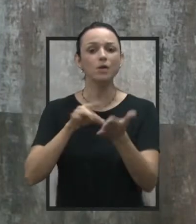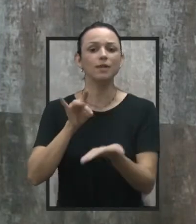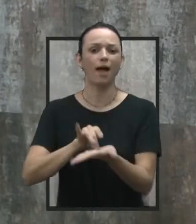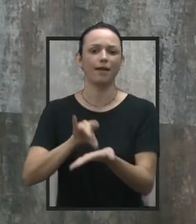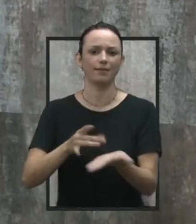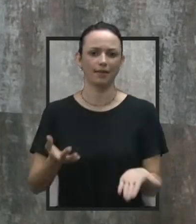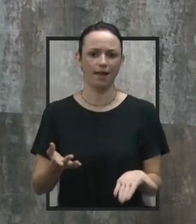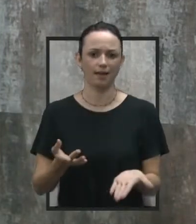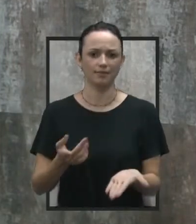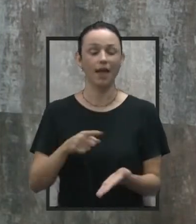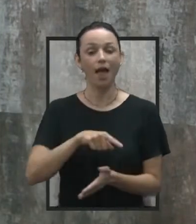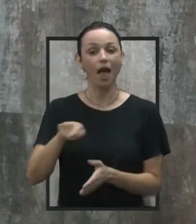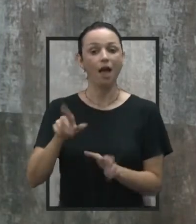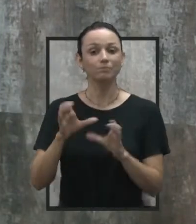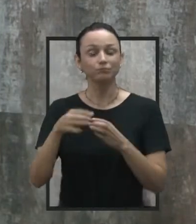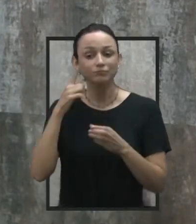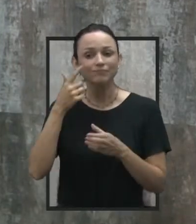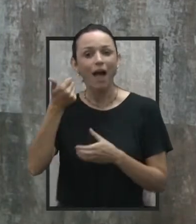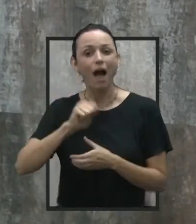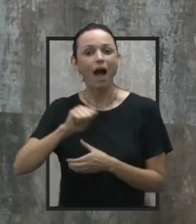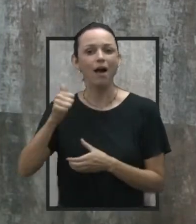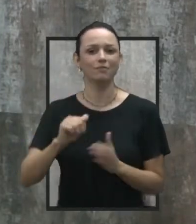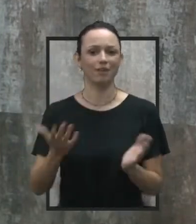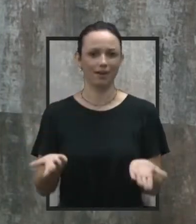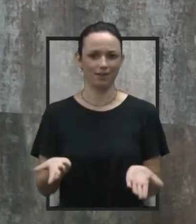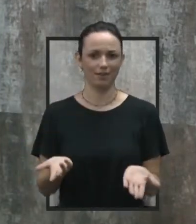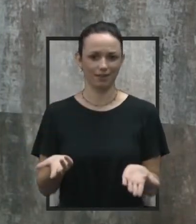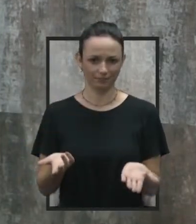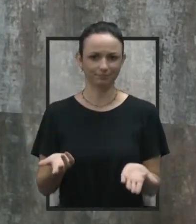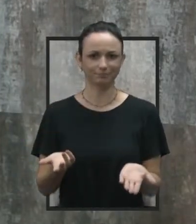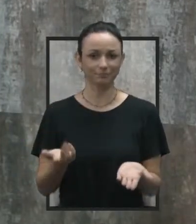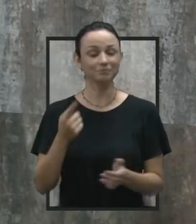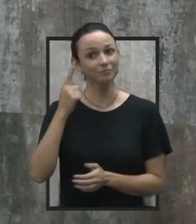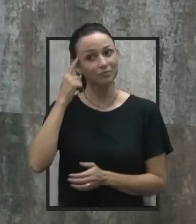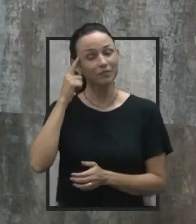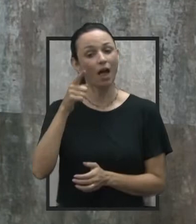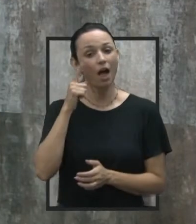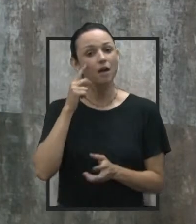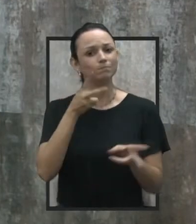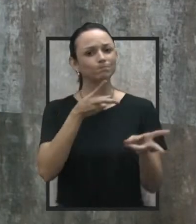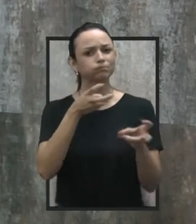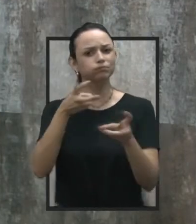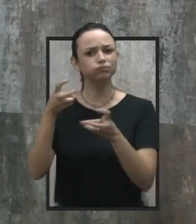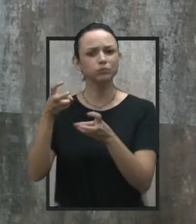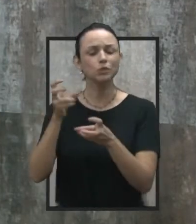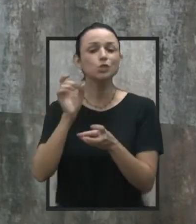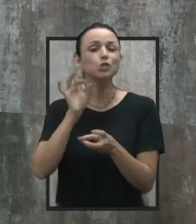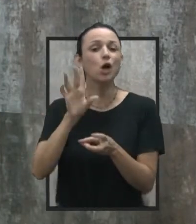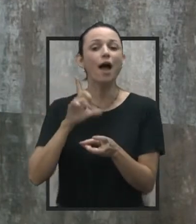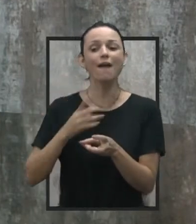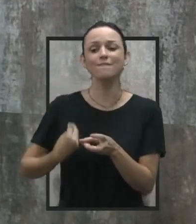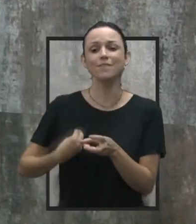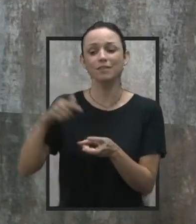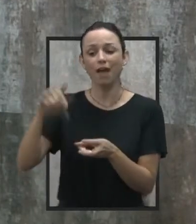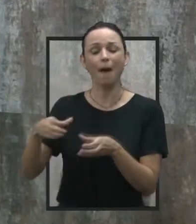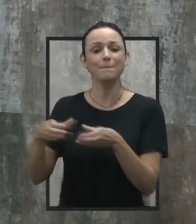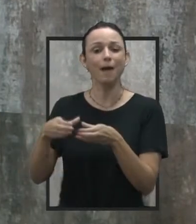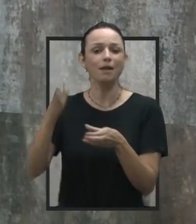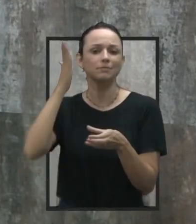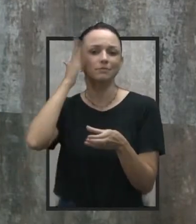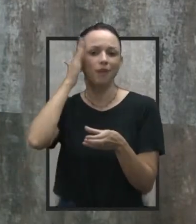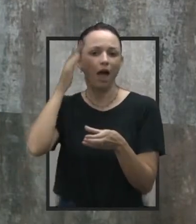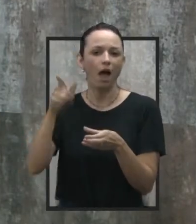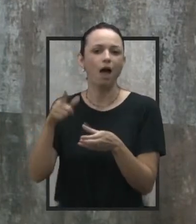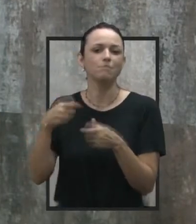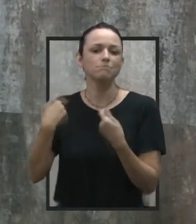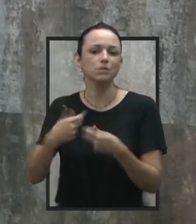vereadores avaliem e possam fazer com que essas percepções que só tem quem está ali no bairro,